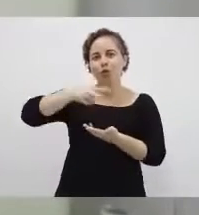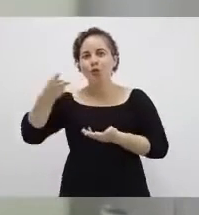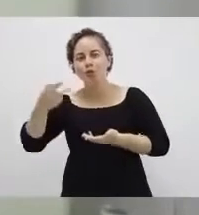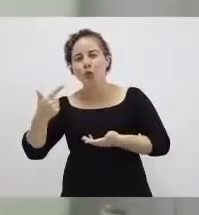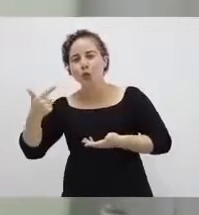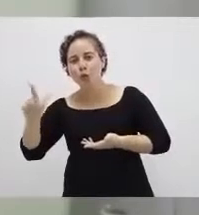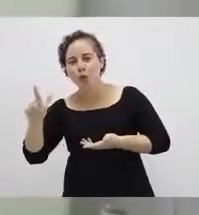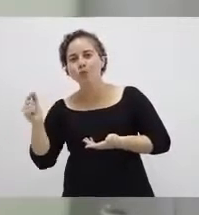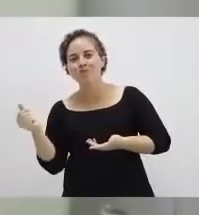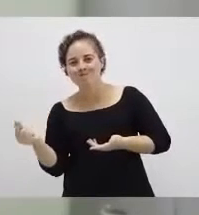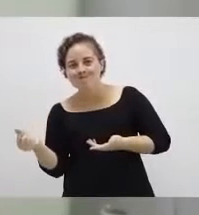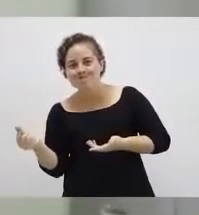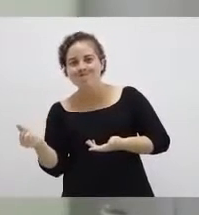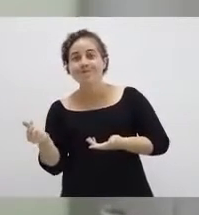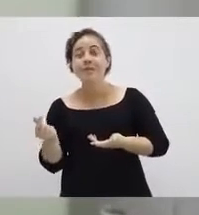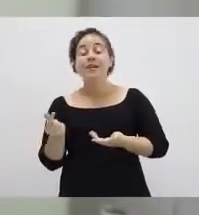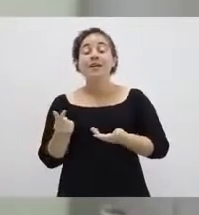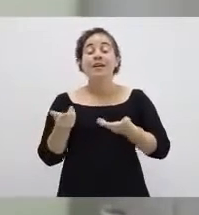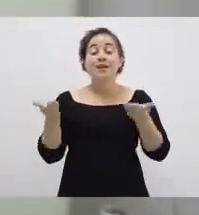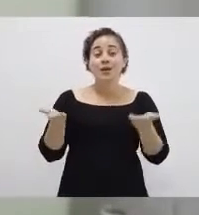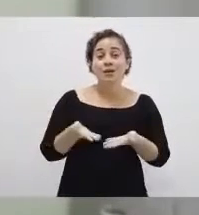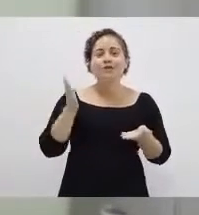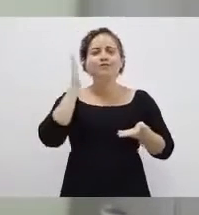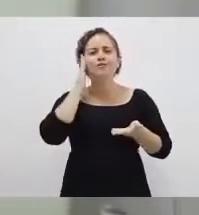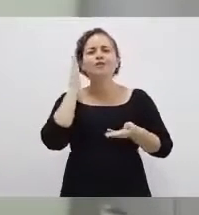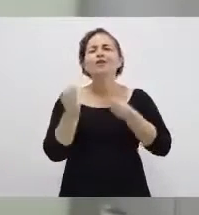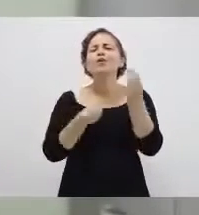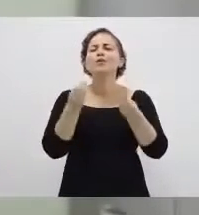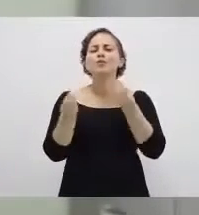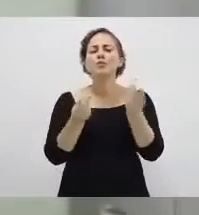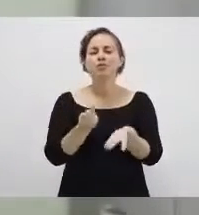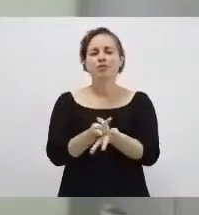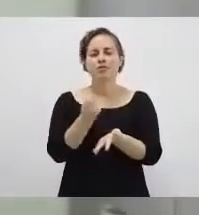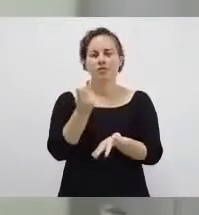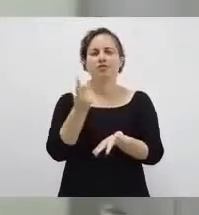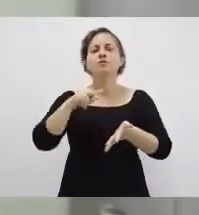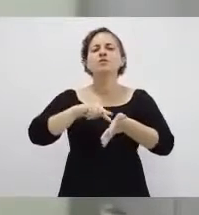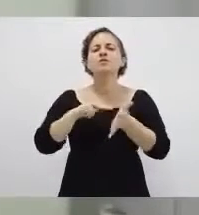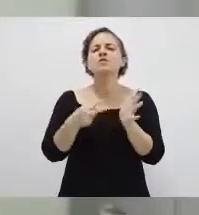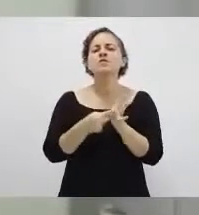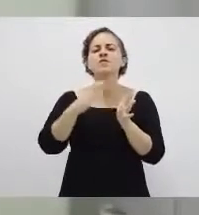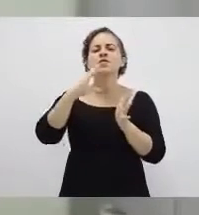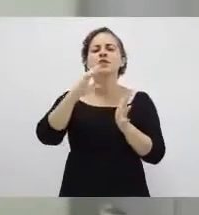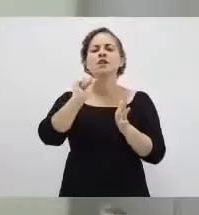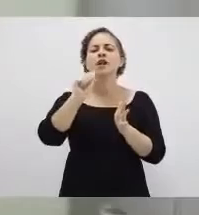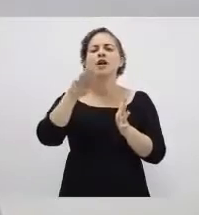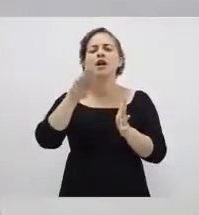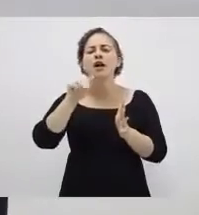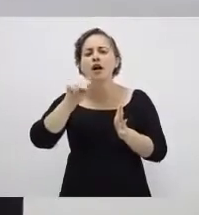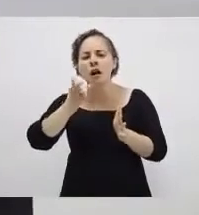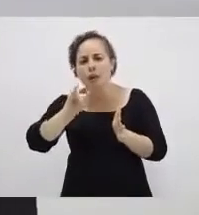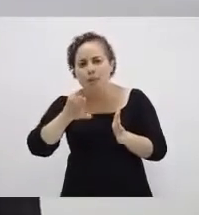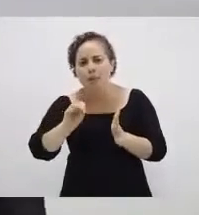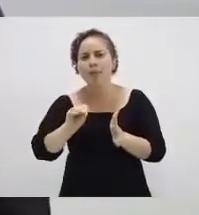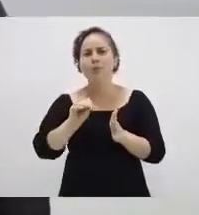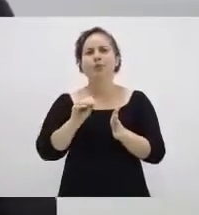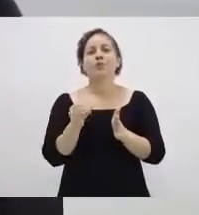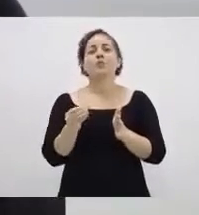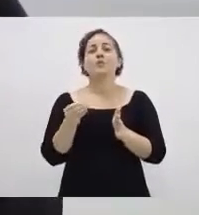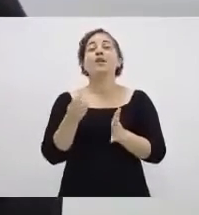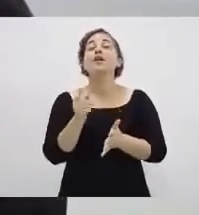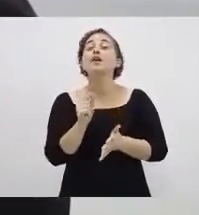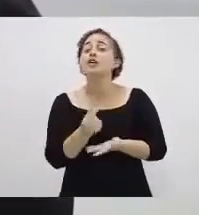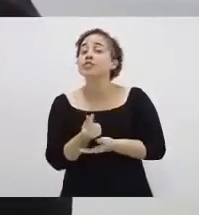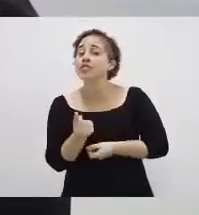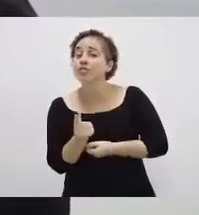do mercado cambial. E o que é câmbio? O que é taxa de câmbio? A taxa de câmbio